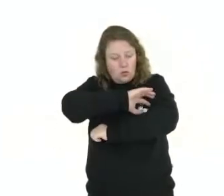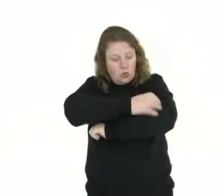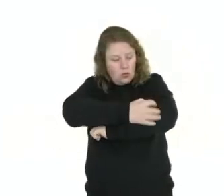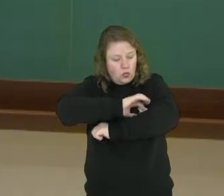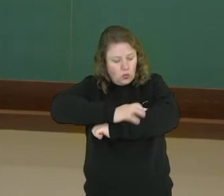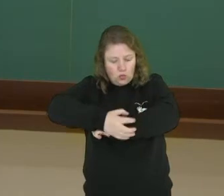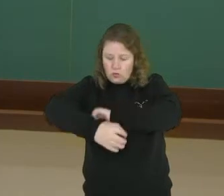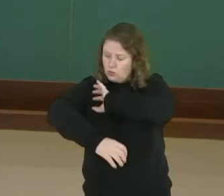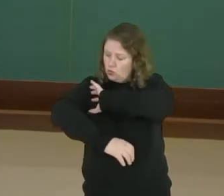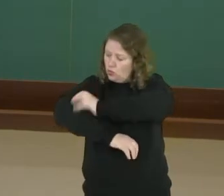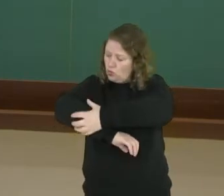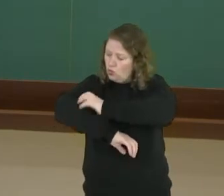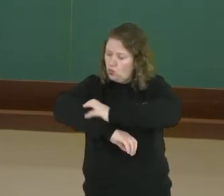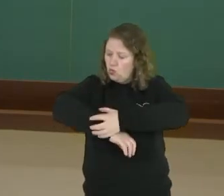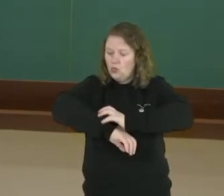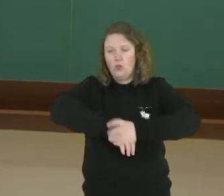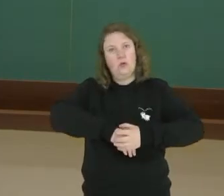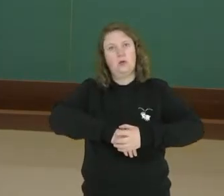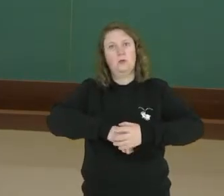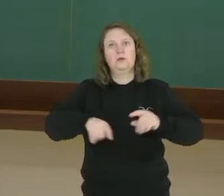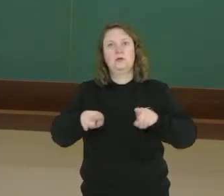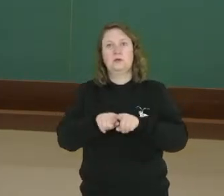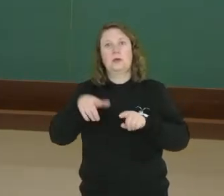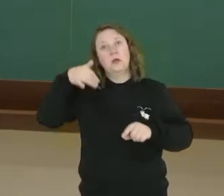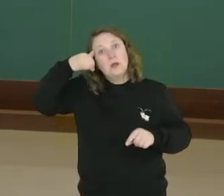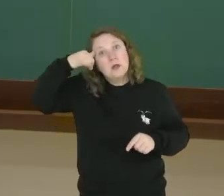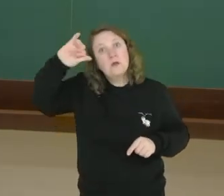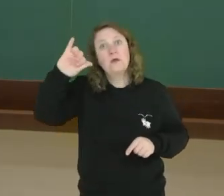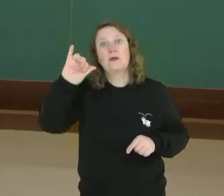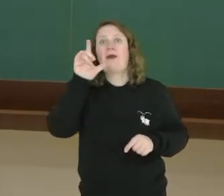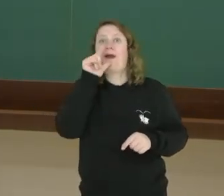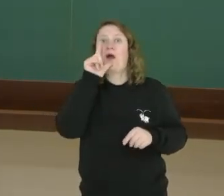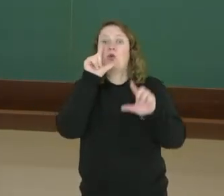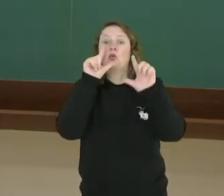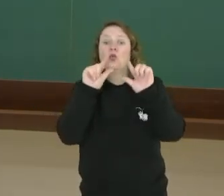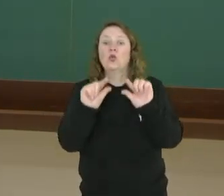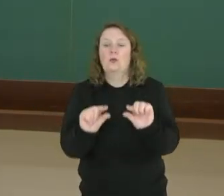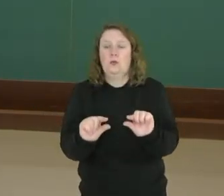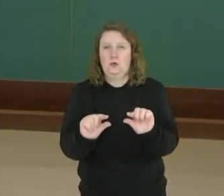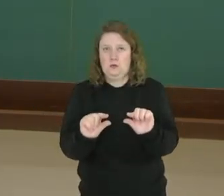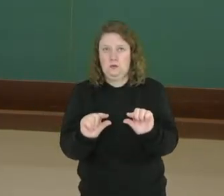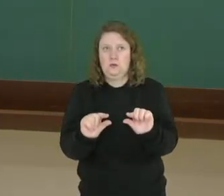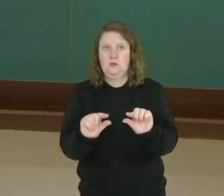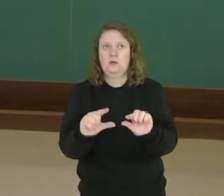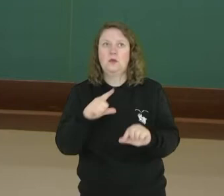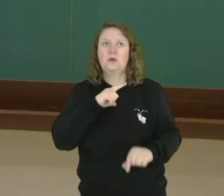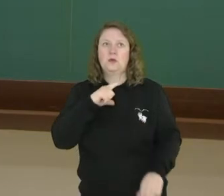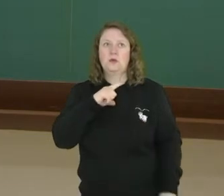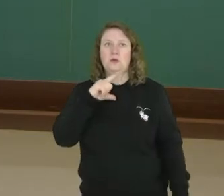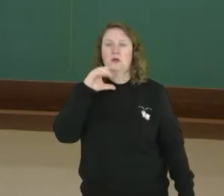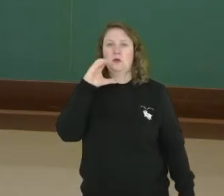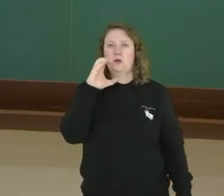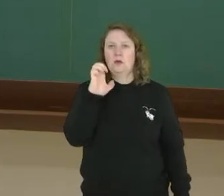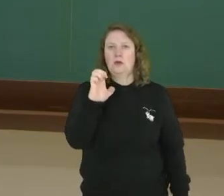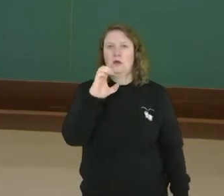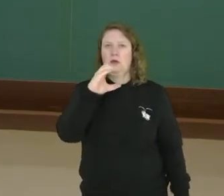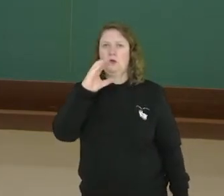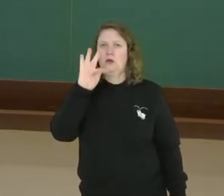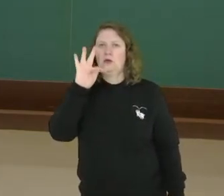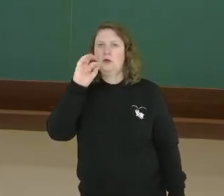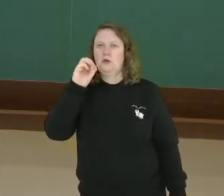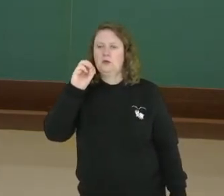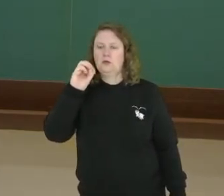contra o ressecamento. E eles são ectotérmicos. O que quer dizer isso? Eles dependem